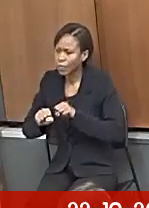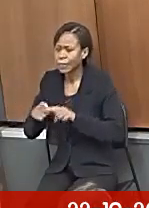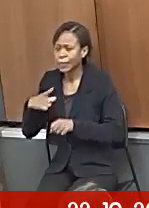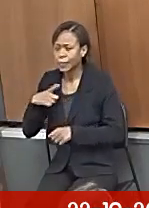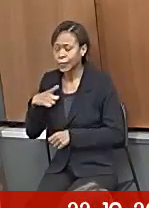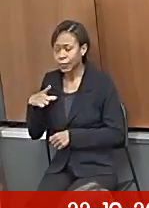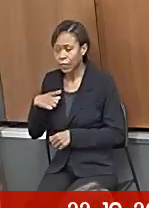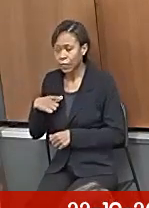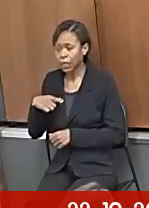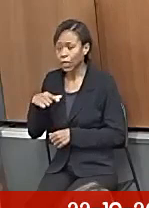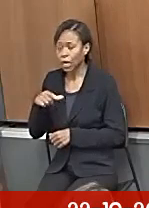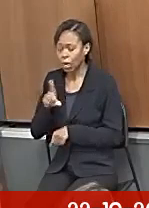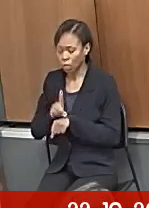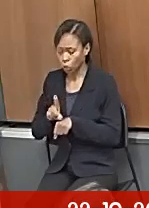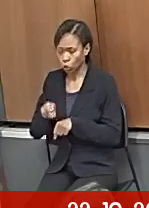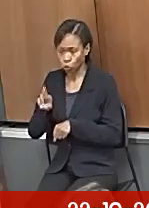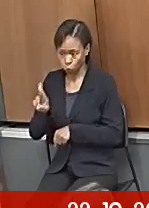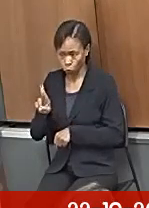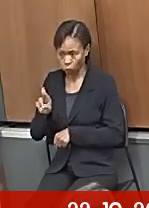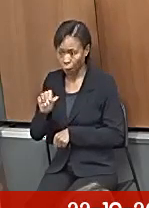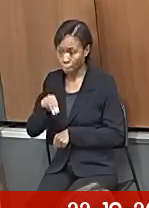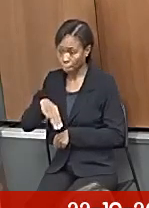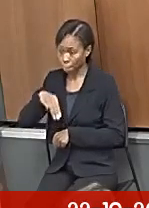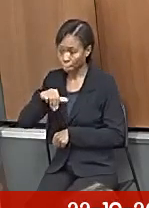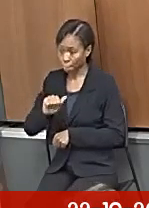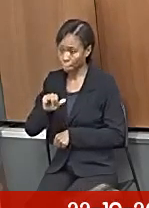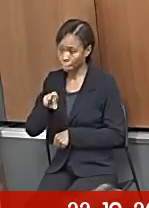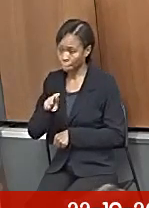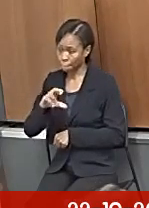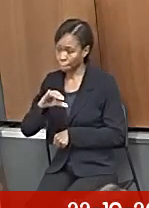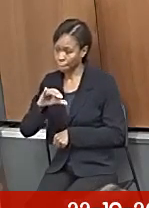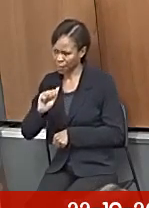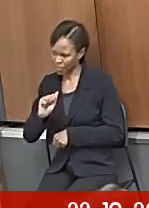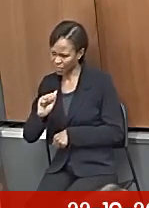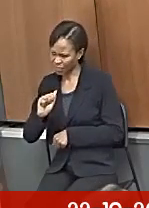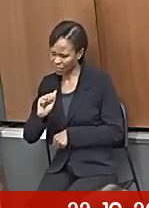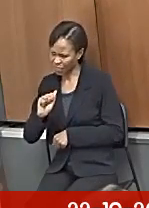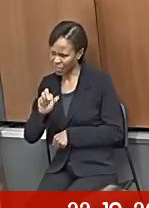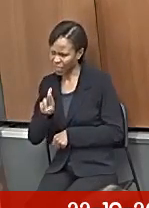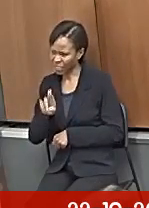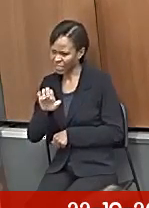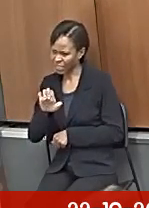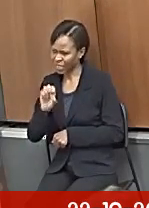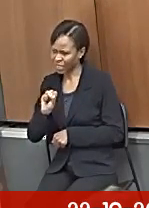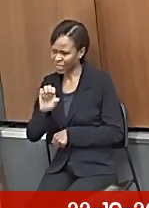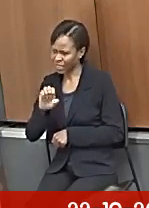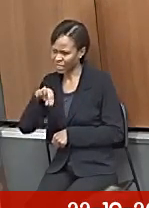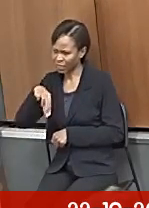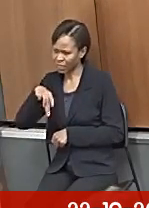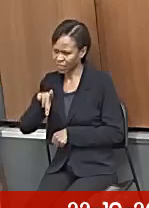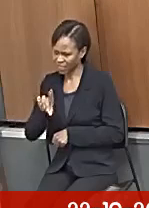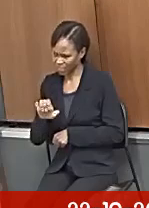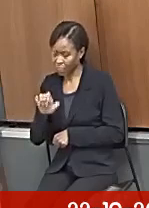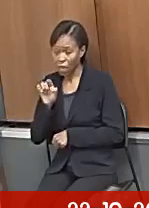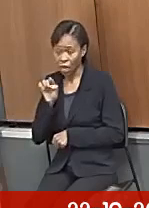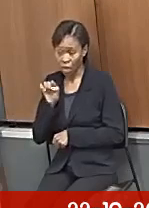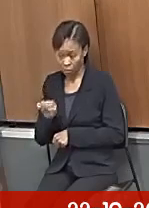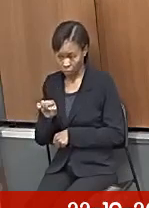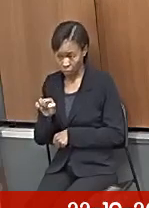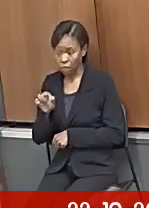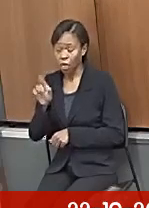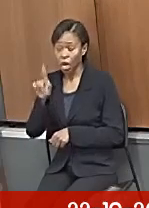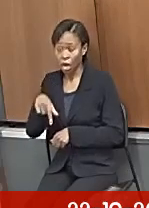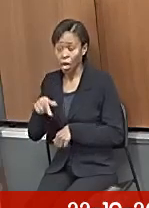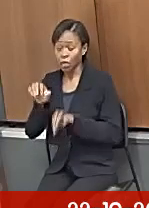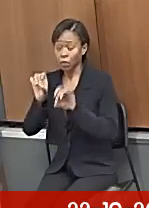A doutora Márcia Rezende, hoje, é uma das especialistas, não sei se alguém conhece aqui, doutora Márcia Rezende, só esse semestre ela